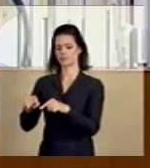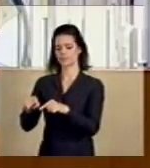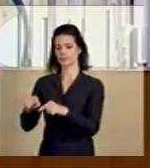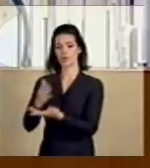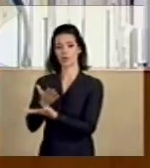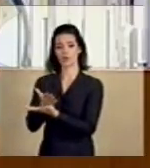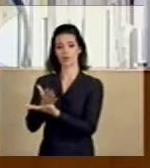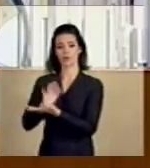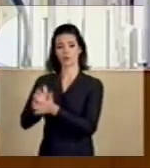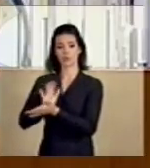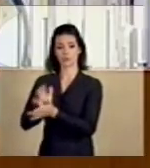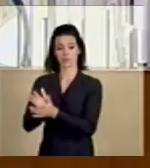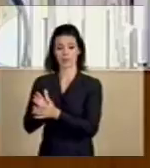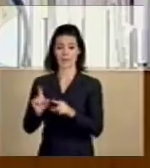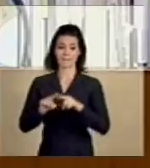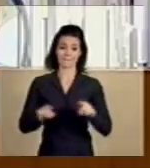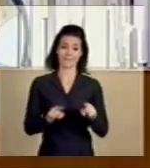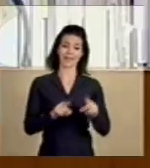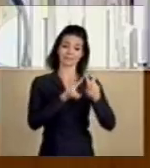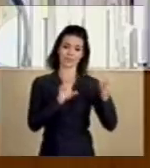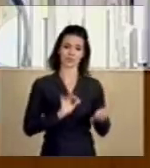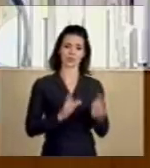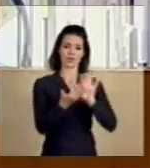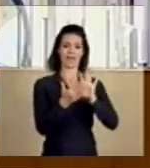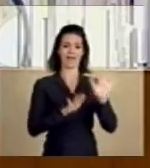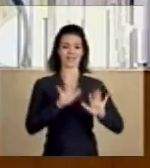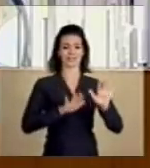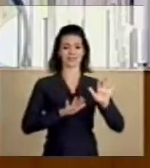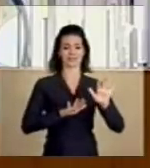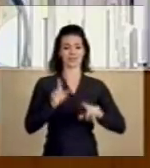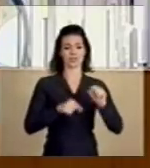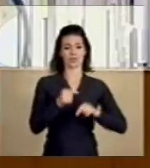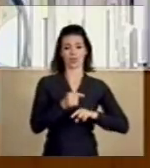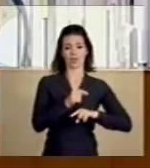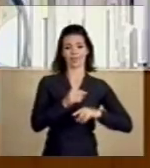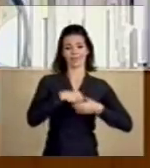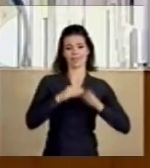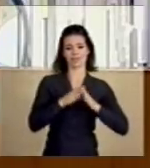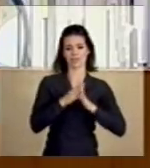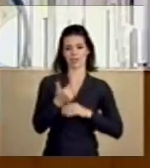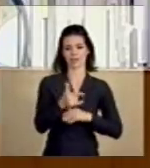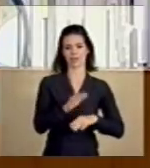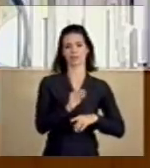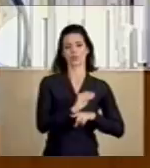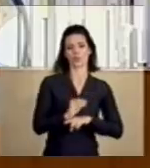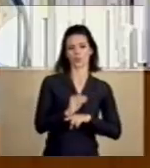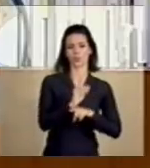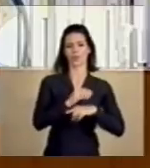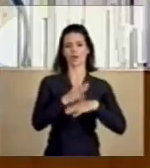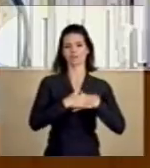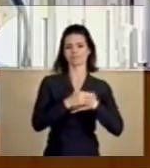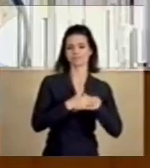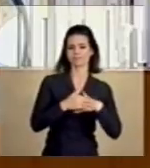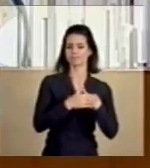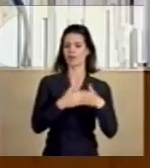primeiro abraço, às vezes é quem lança a primeira facada de preconceito e o primeiro lanço de